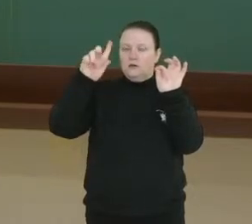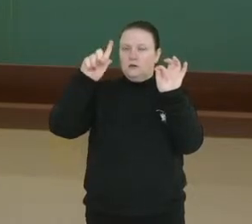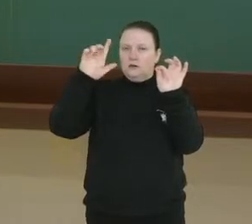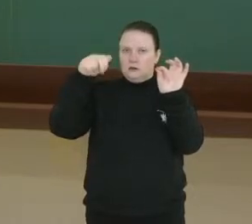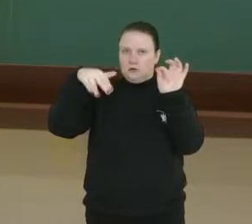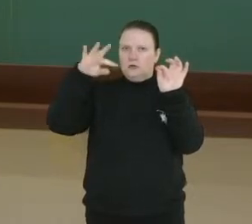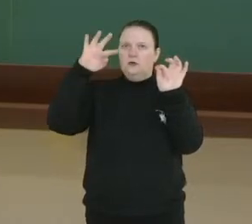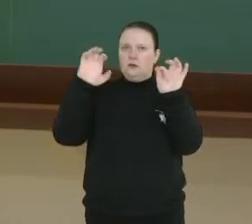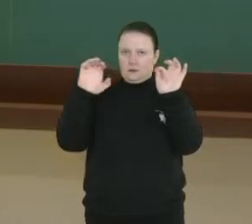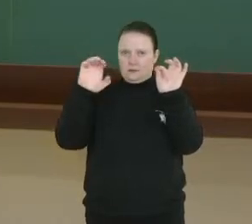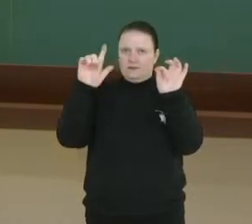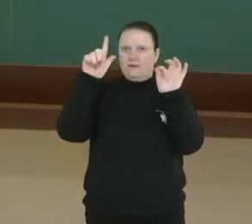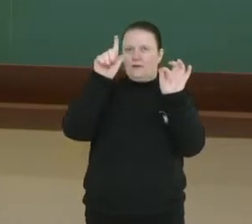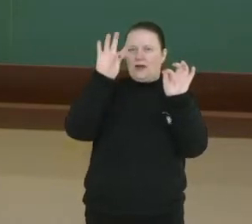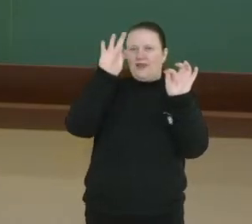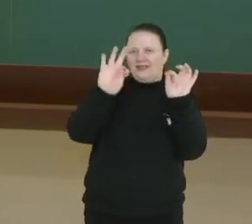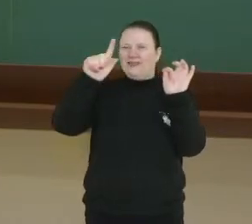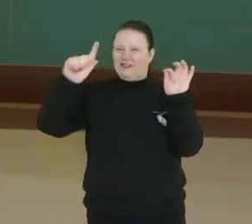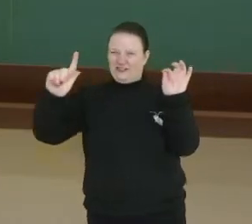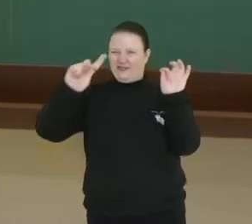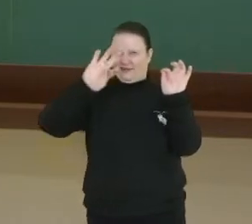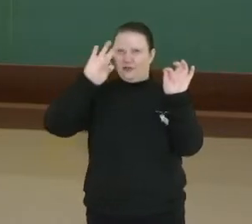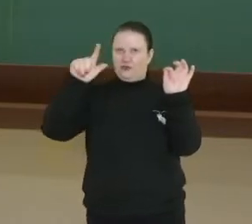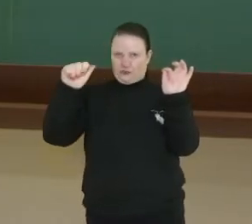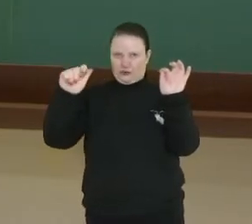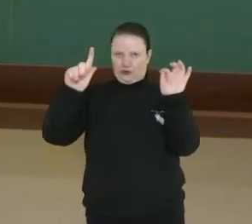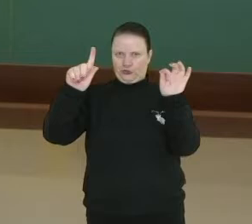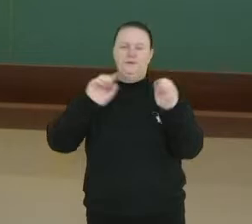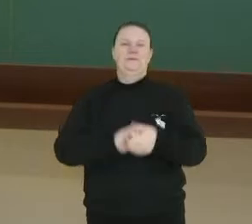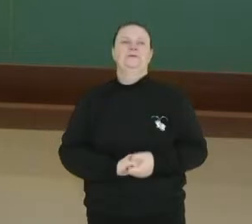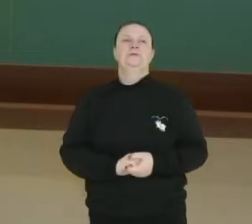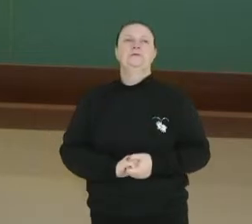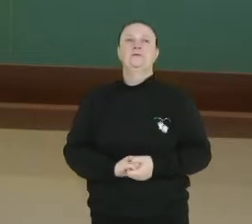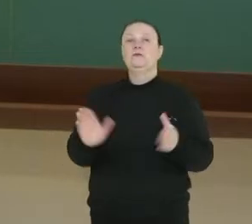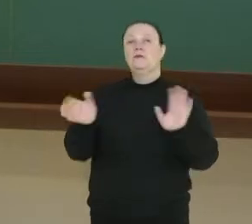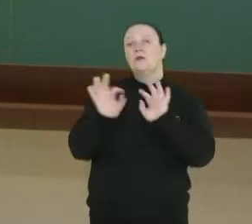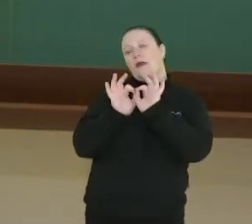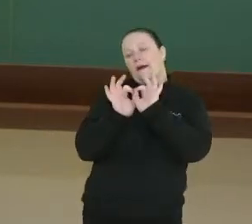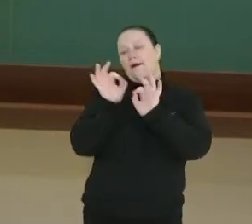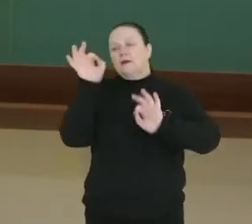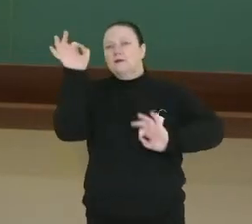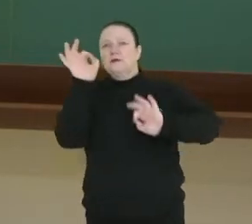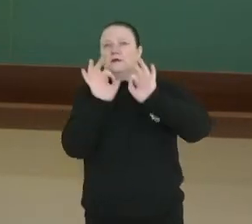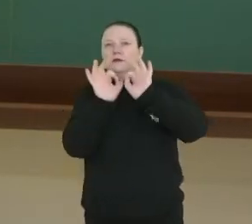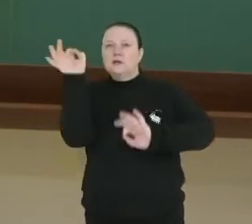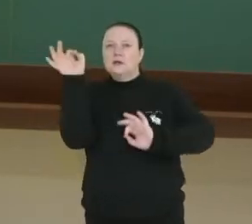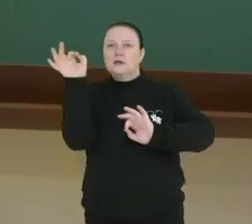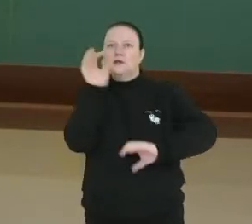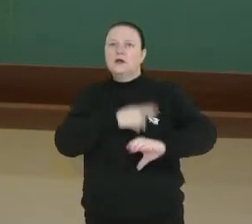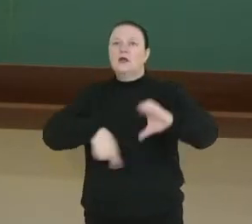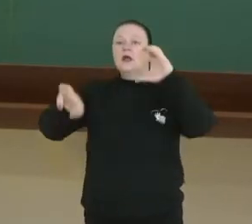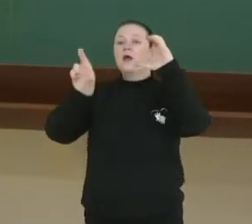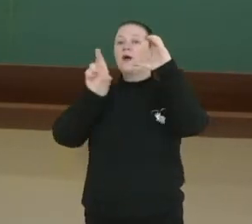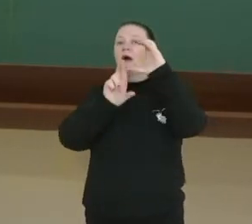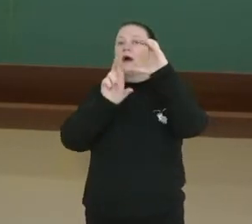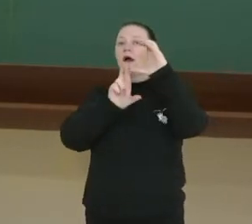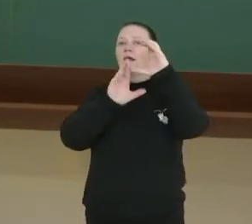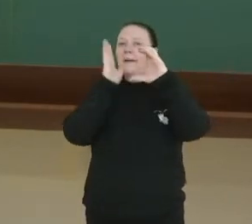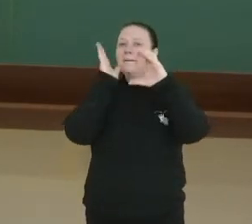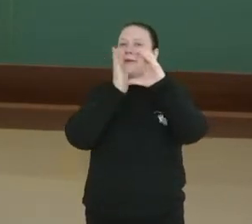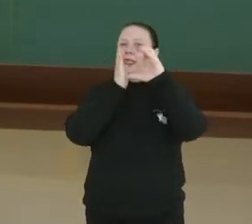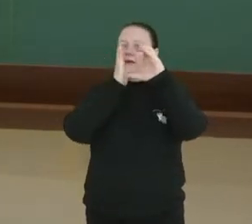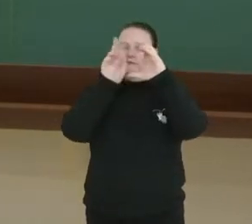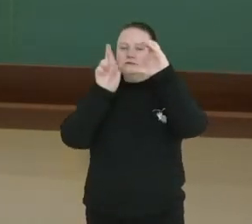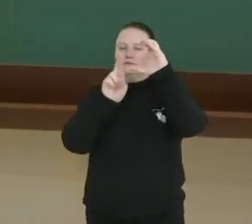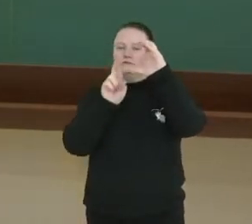característica é que a distância do centro até a nossa circunferência é igual ao raio. Essa é uma